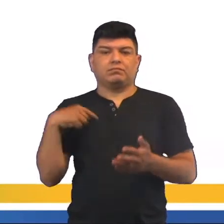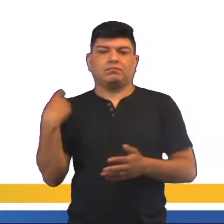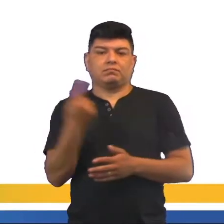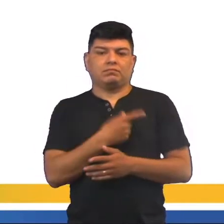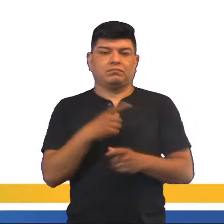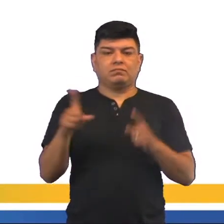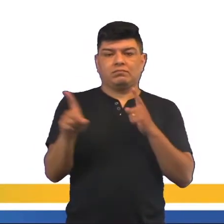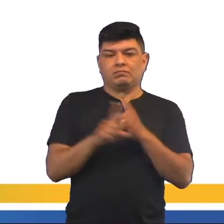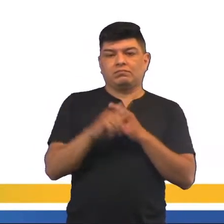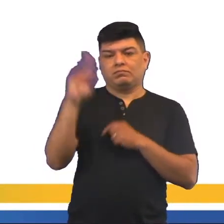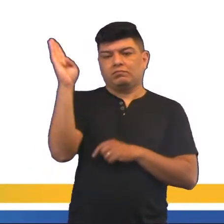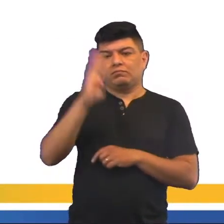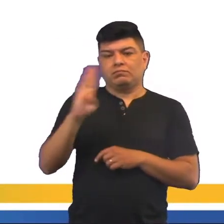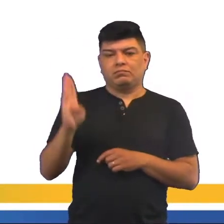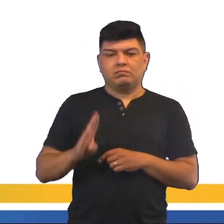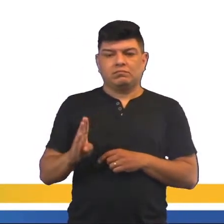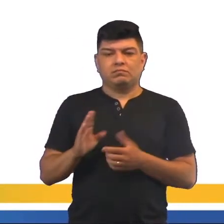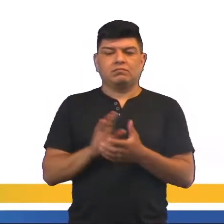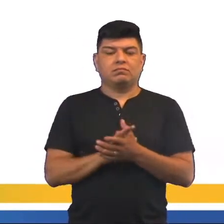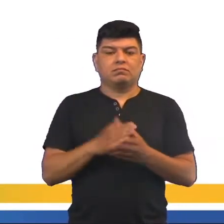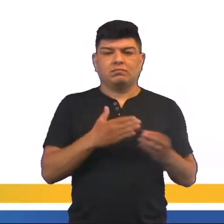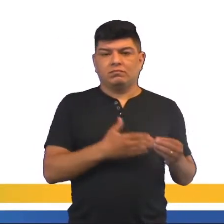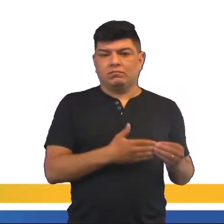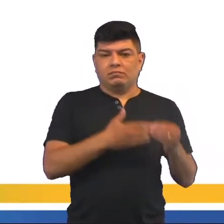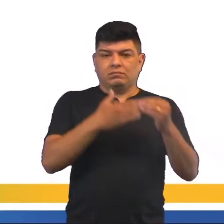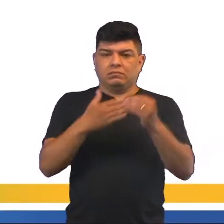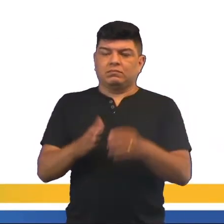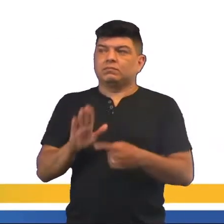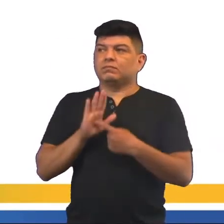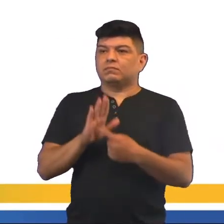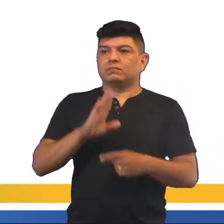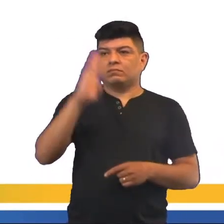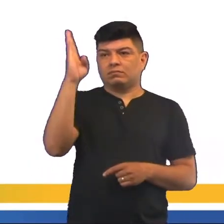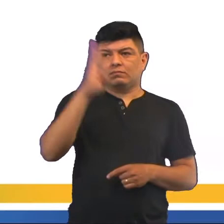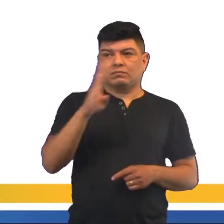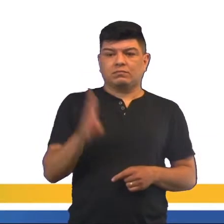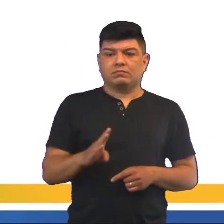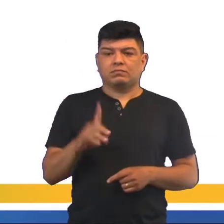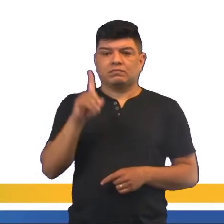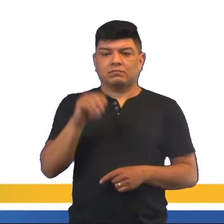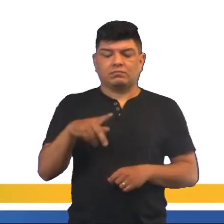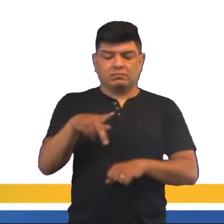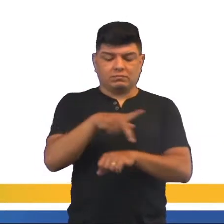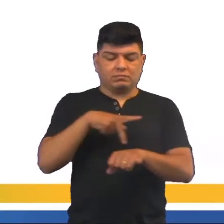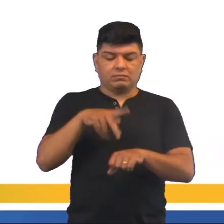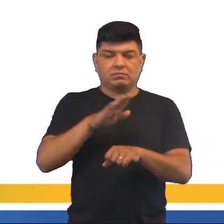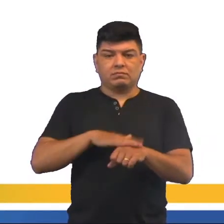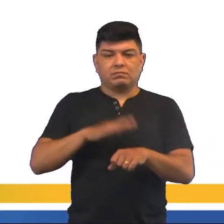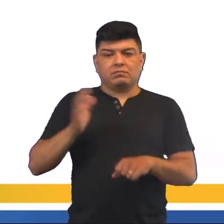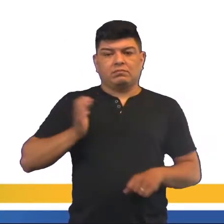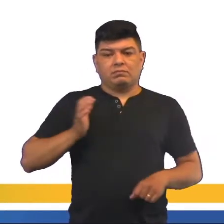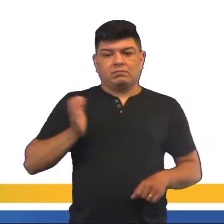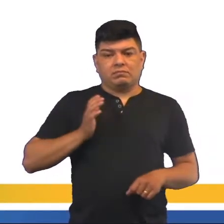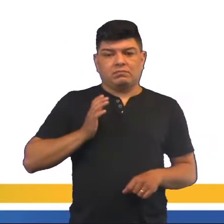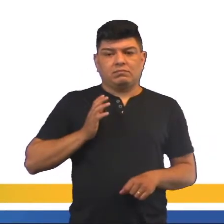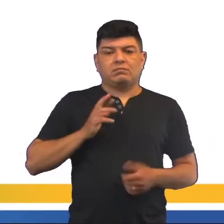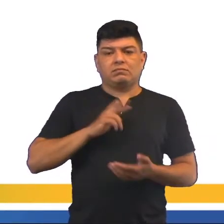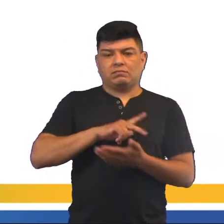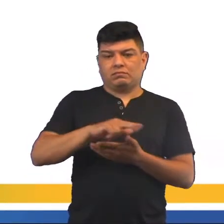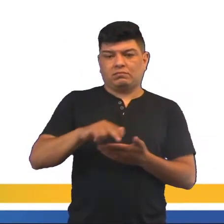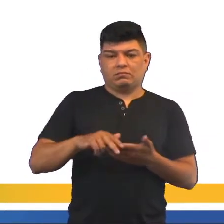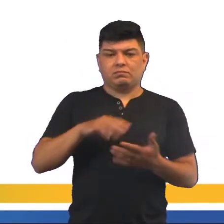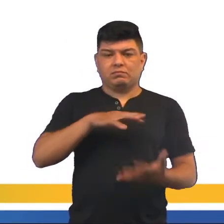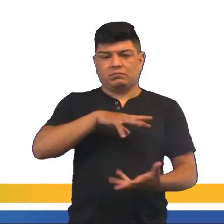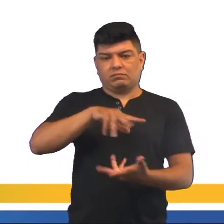gente encontra no Brasil. Vale a gente trazer o destaque que o Brasil ele é um dos países mais ricos em biodiversidade